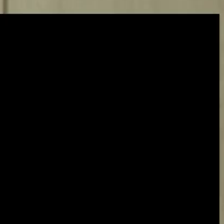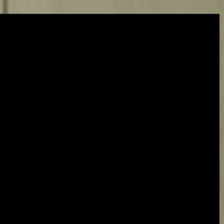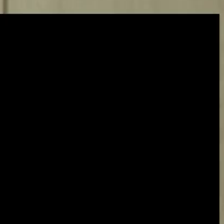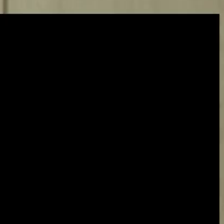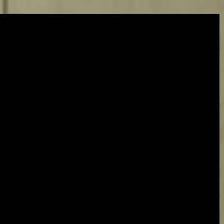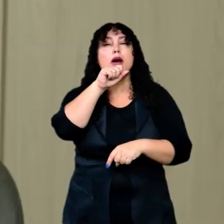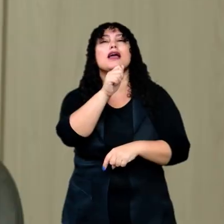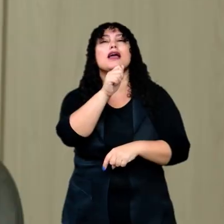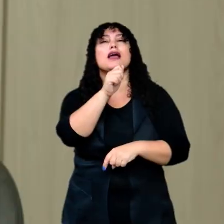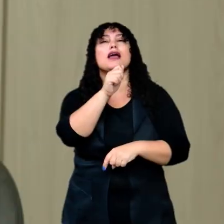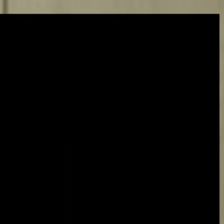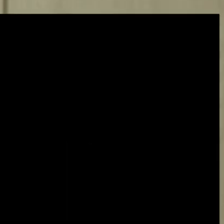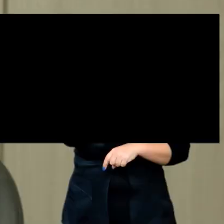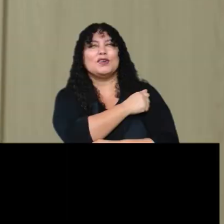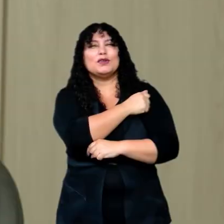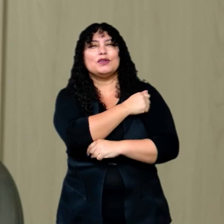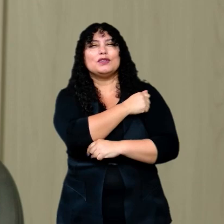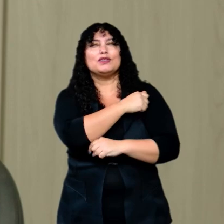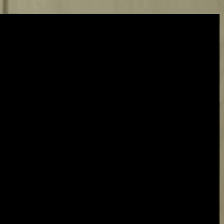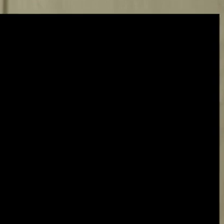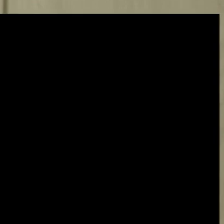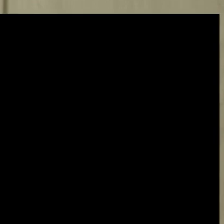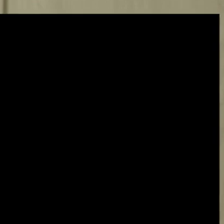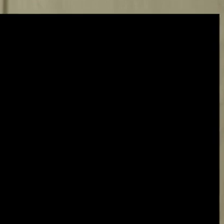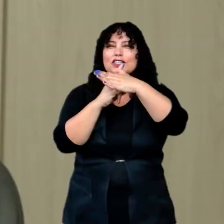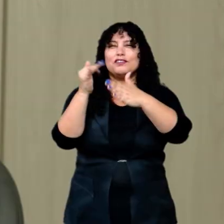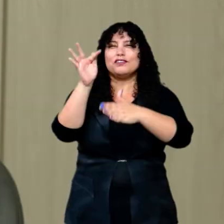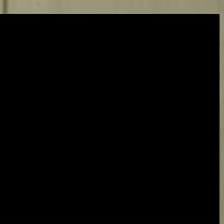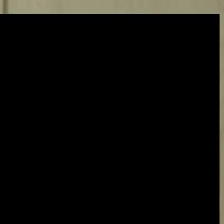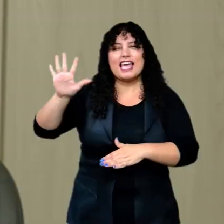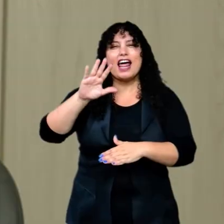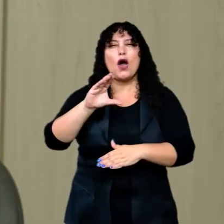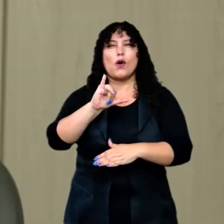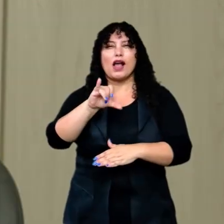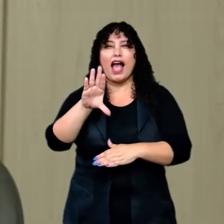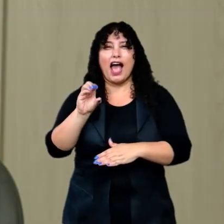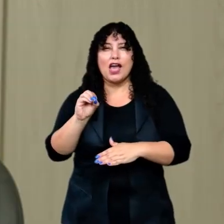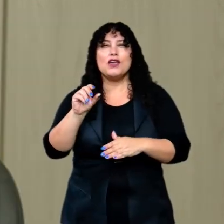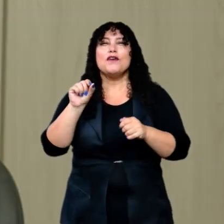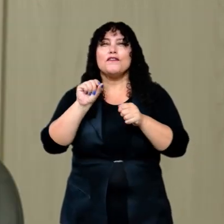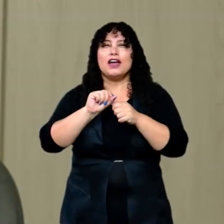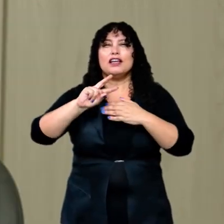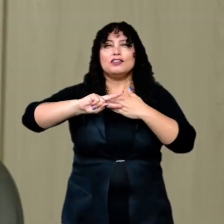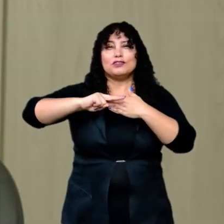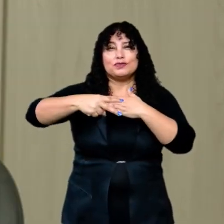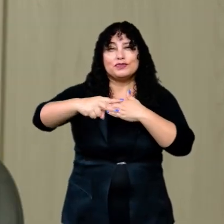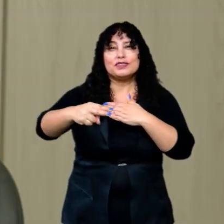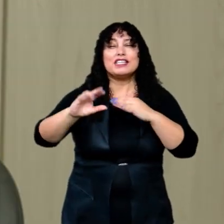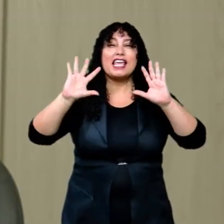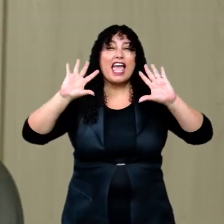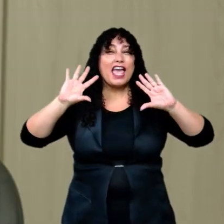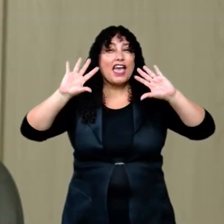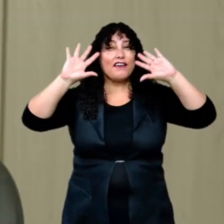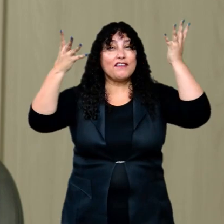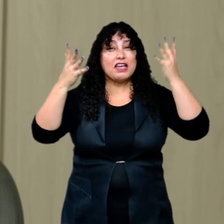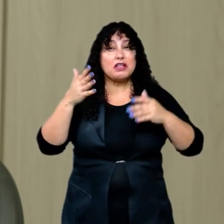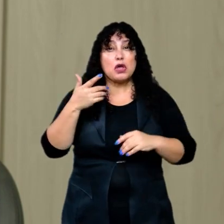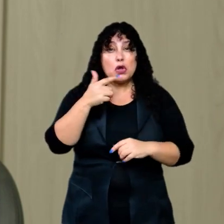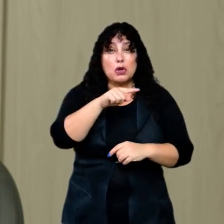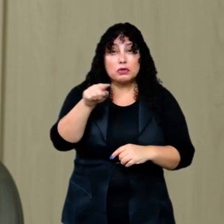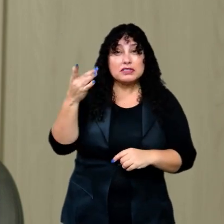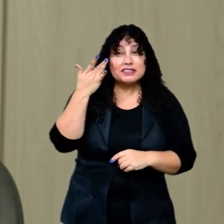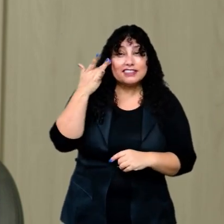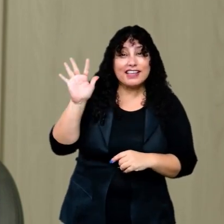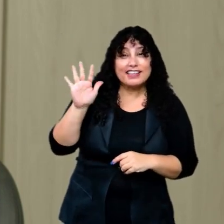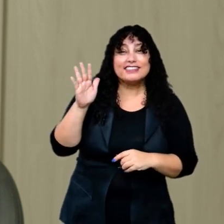de um estudante do Instituto Federal, né? O Caio fez o subsequente em eventos. Não sei se vocês sabem,